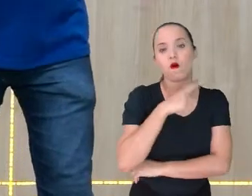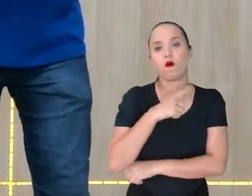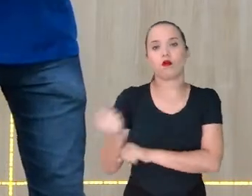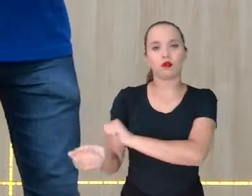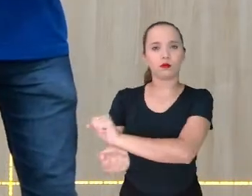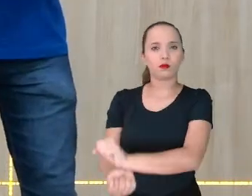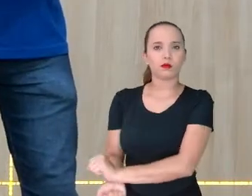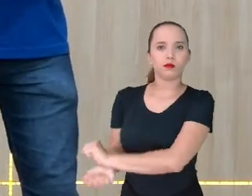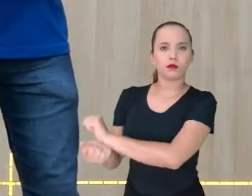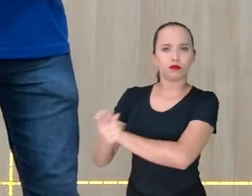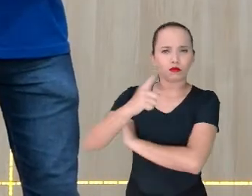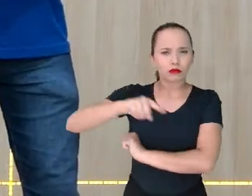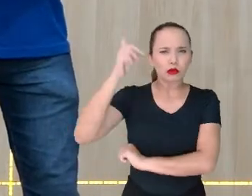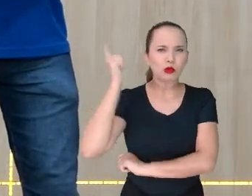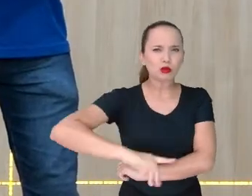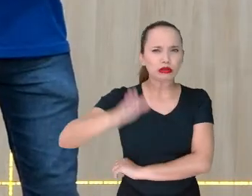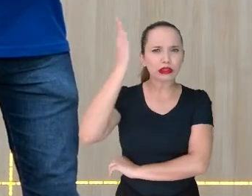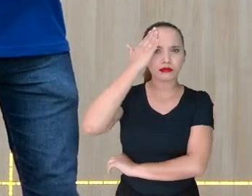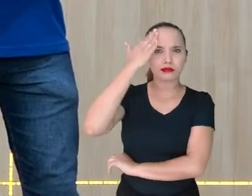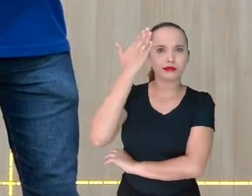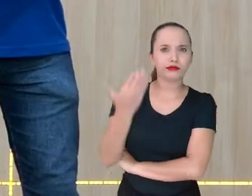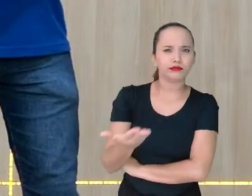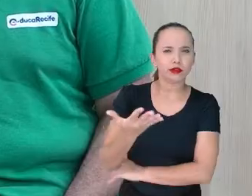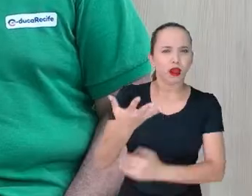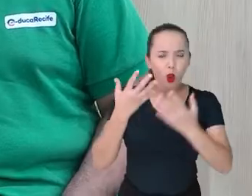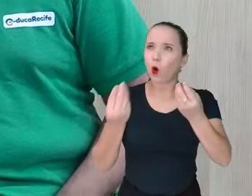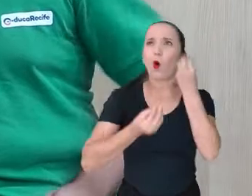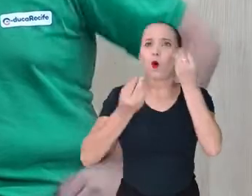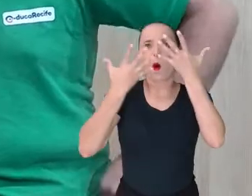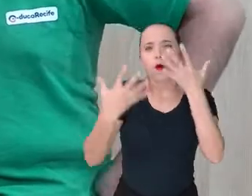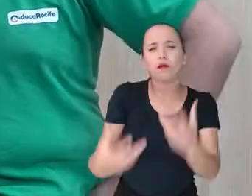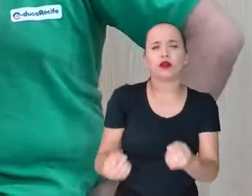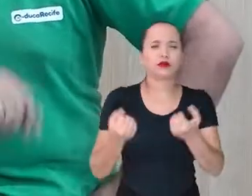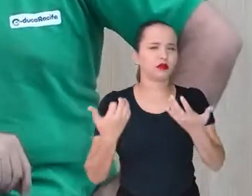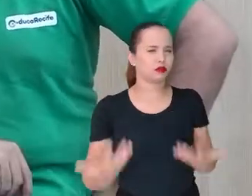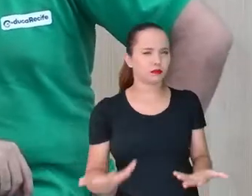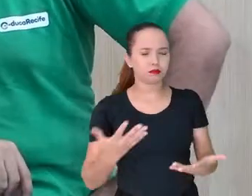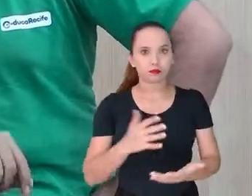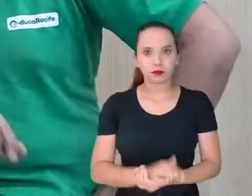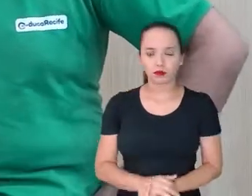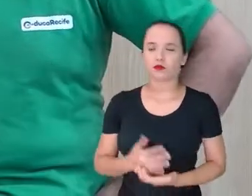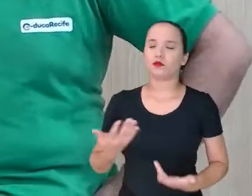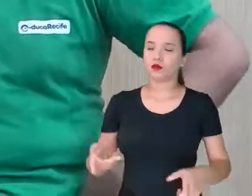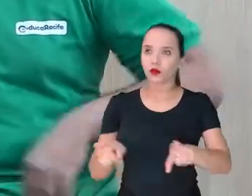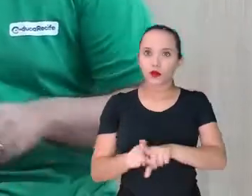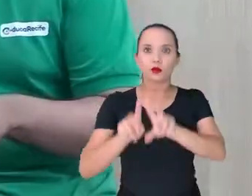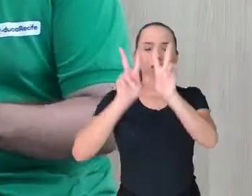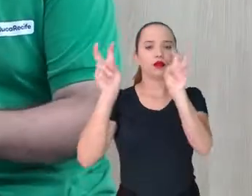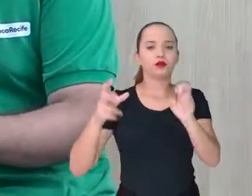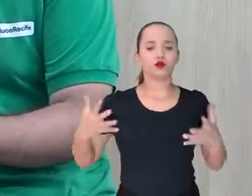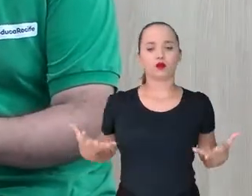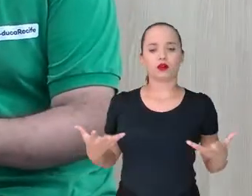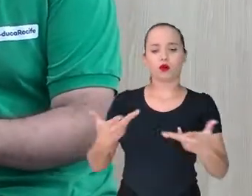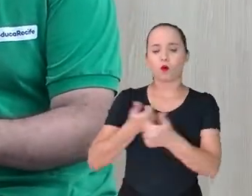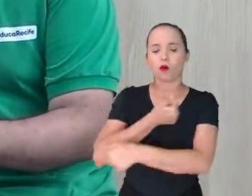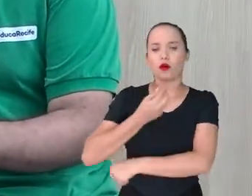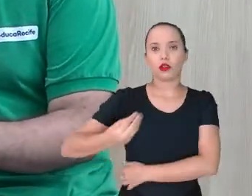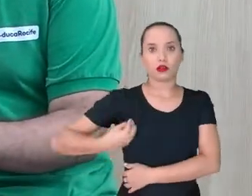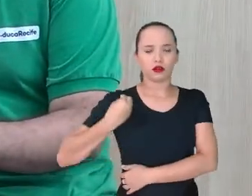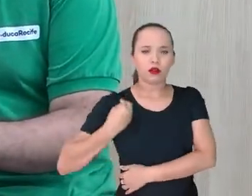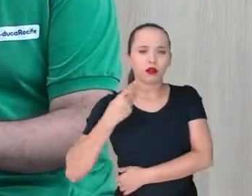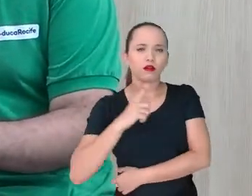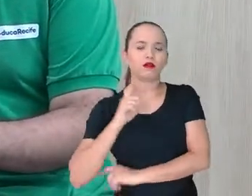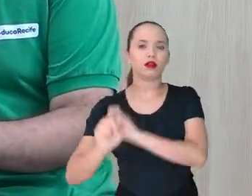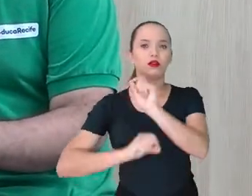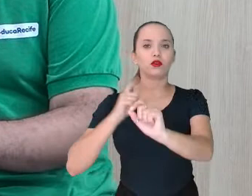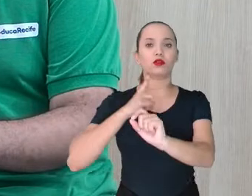aceitar uma situação dessa? E outra questão, né, professor Diga lá, Jorge, professora. com essa questão de qualidade de vida, é ter